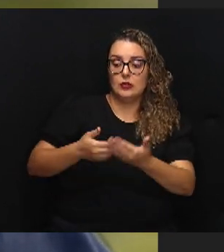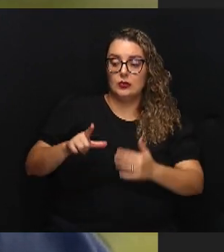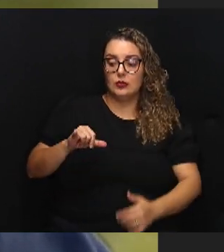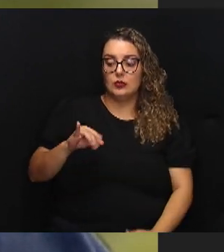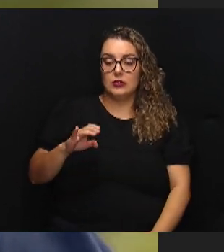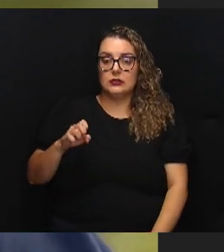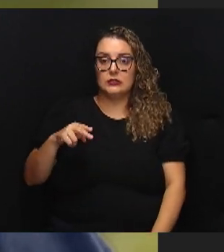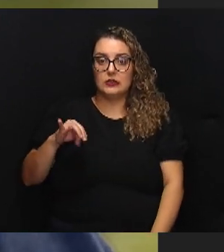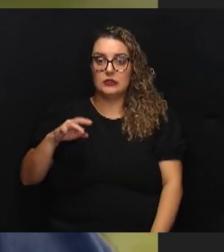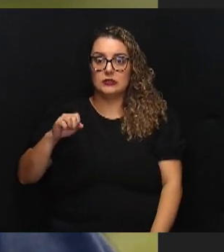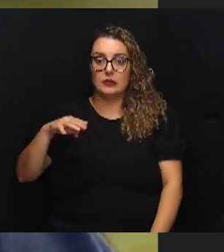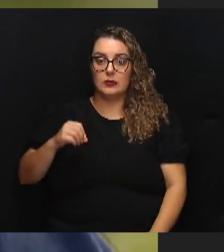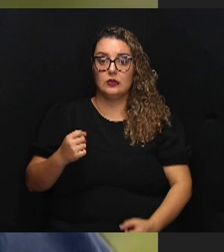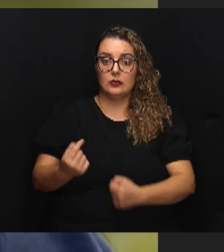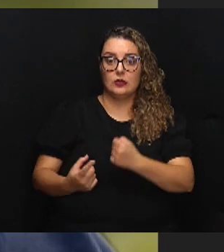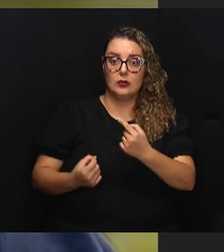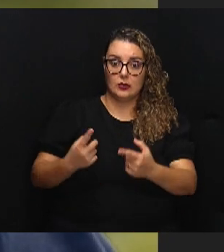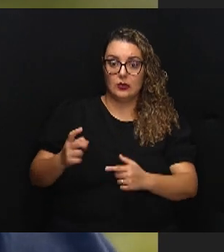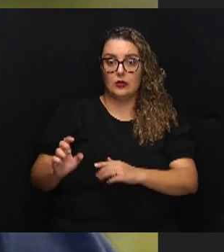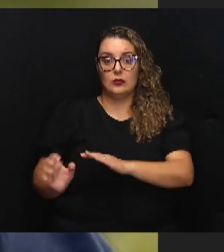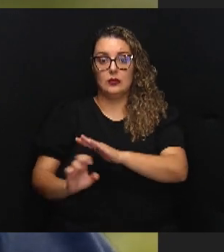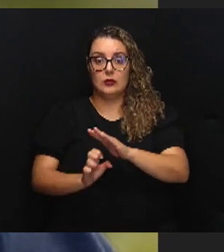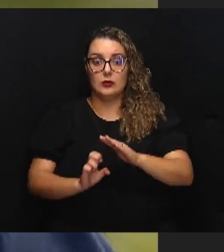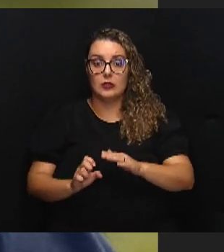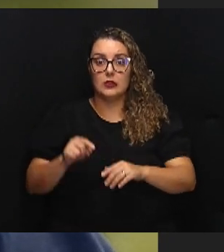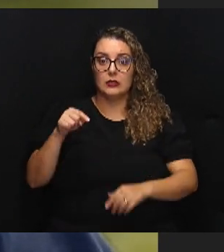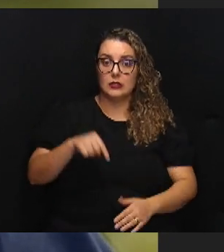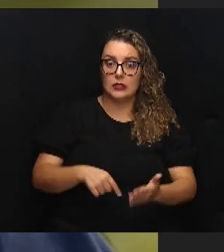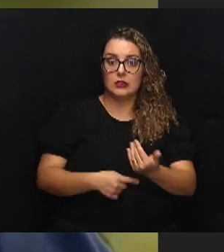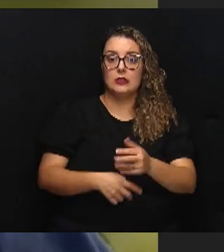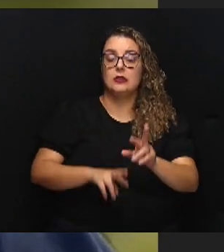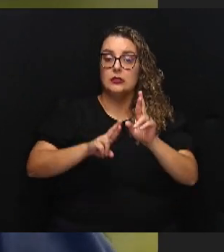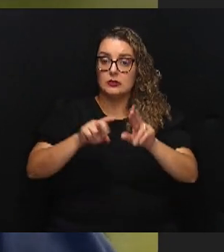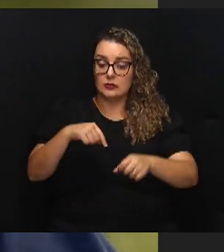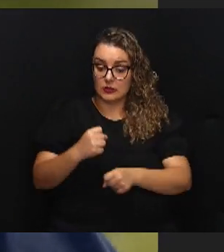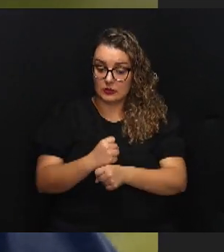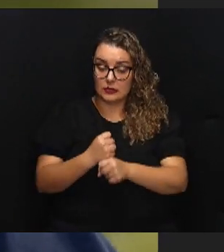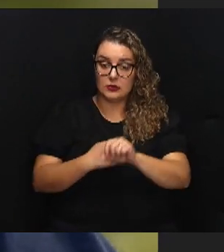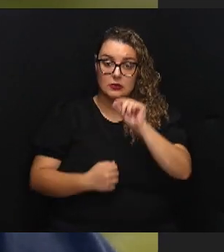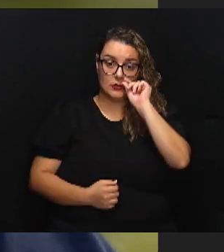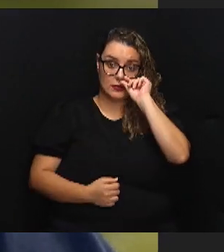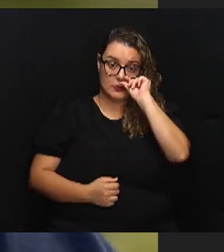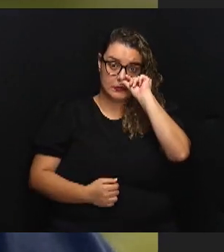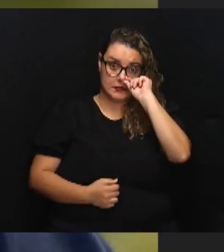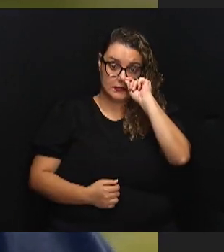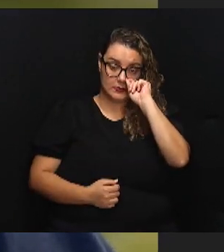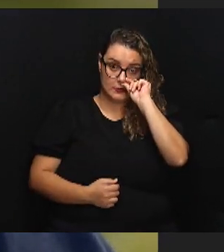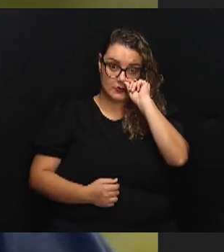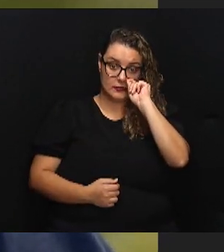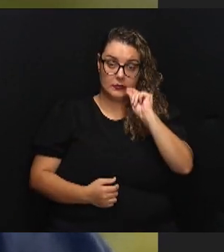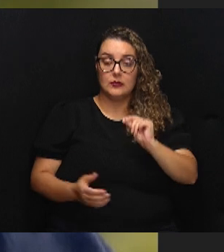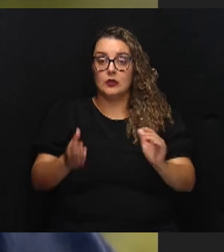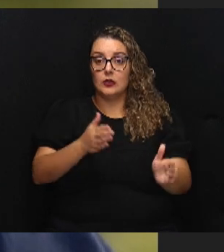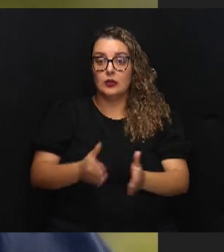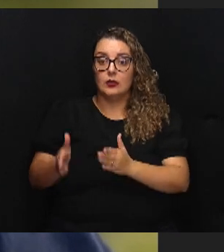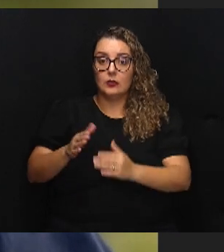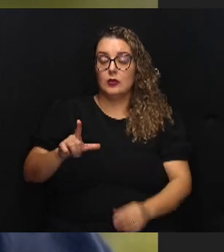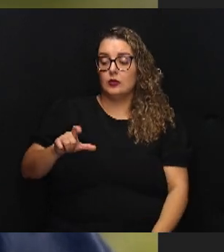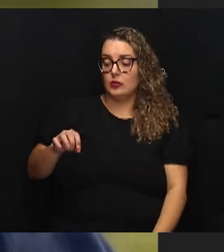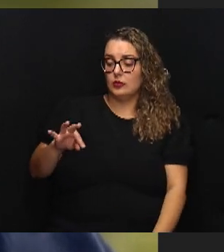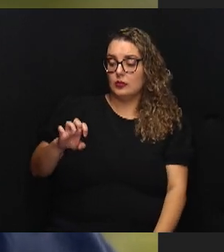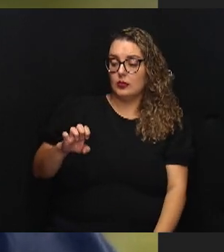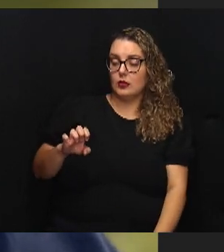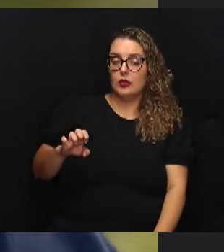algumas empresas dessa tecnologia. Então a gente espera ainda nesse ano produzir um lote teste